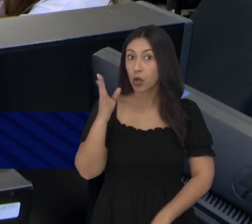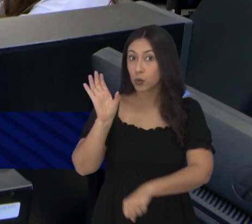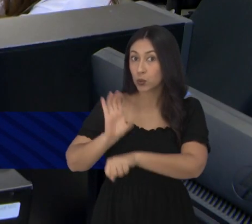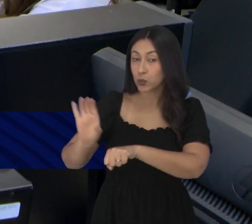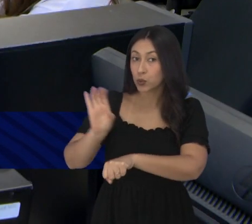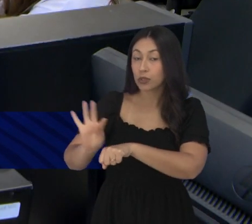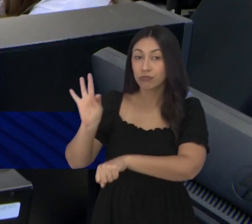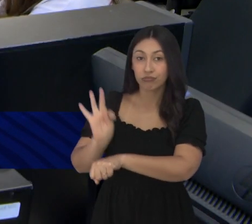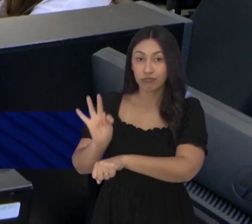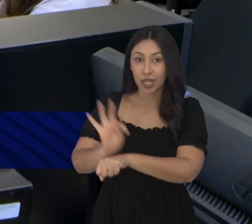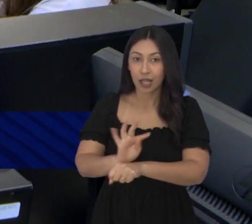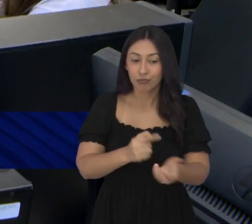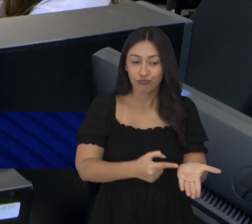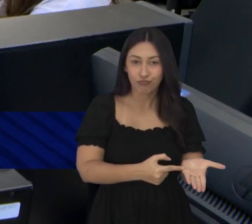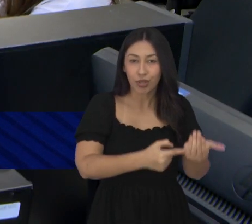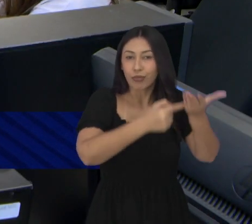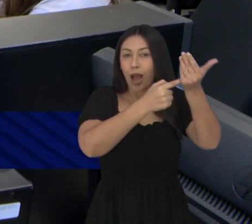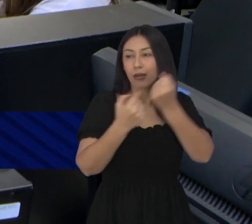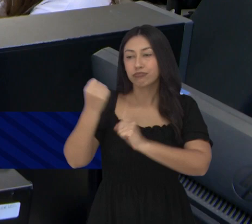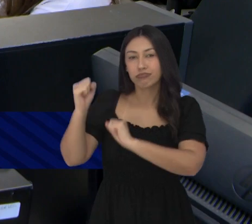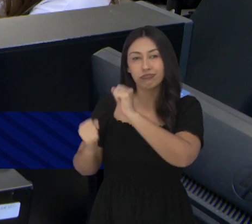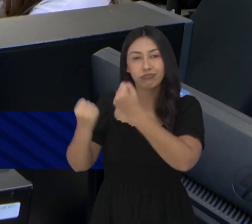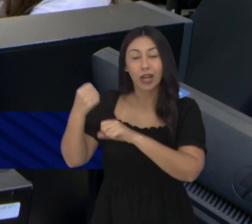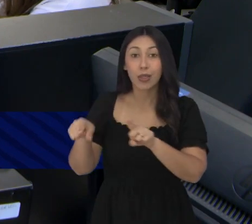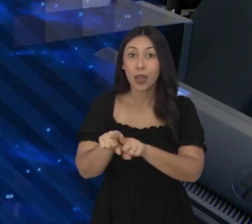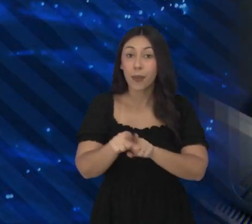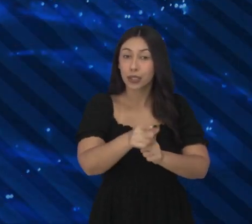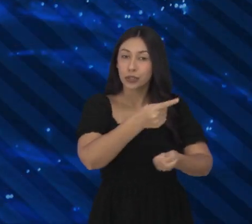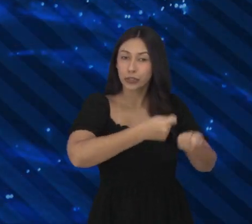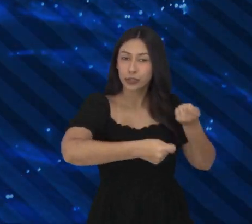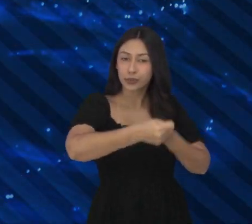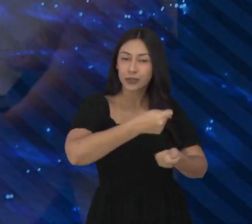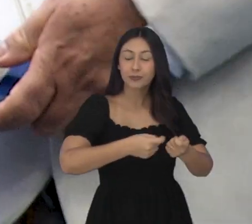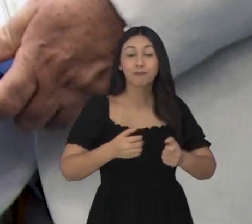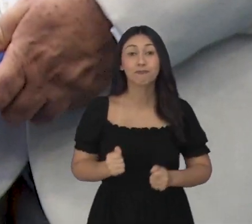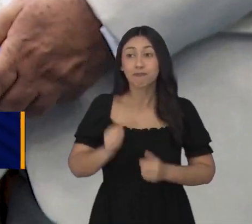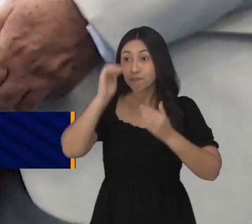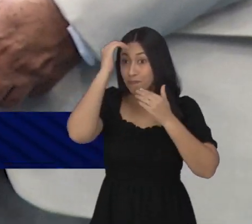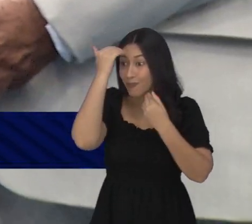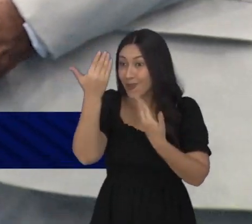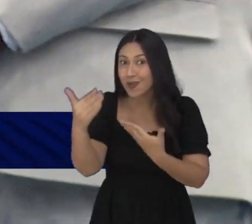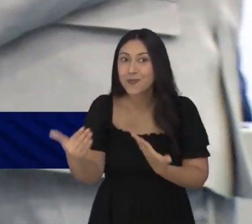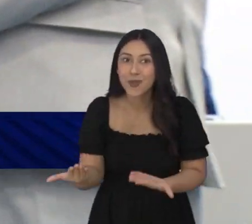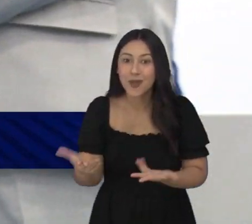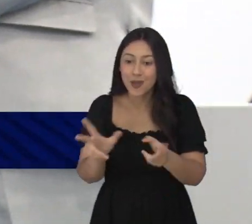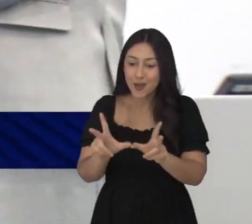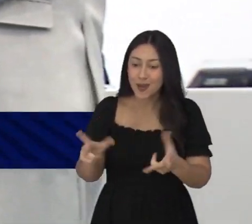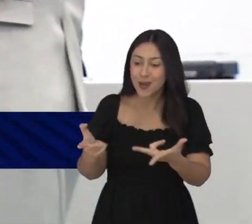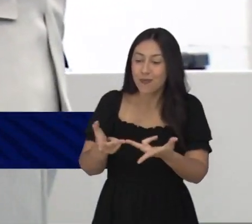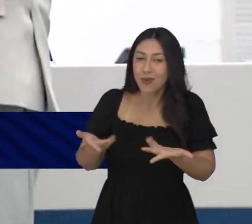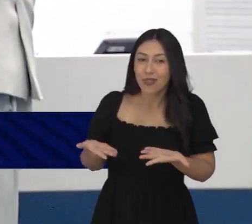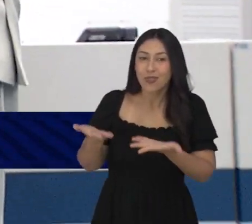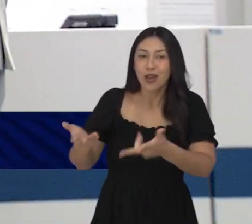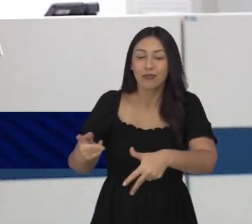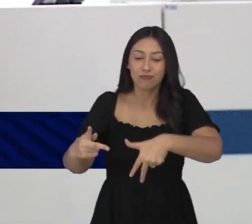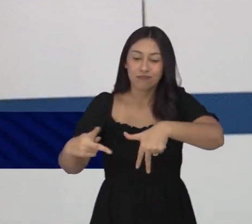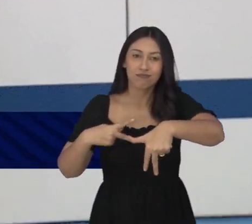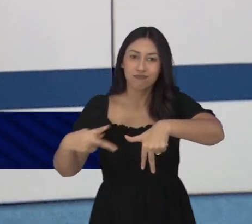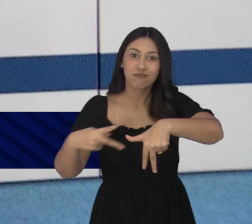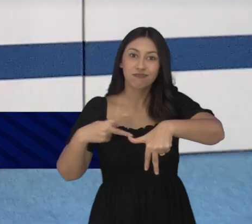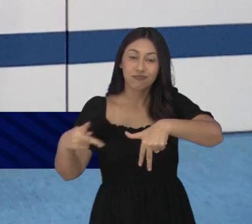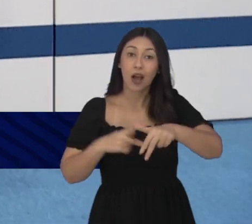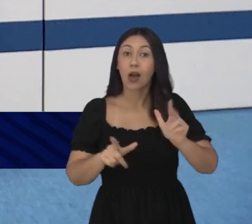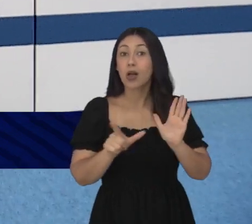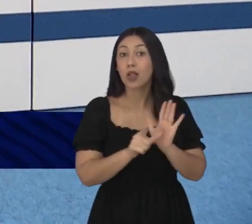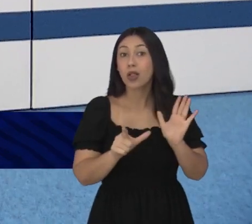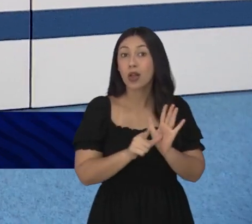técnicos nas áreas da tecnologia, indústria e administração. Homenagem: Câmara concede título de cidadão joseense ao